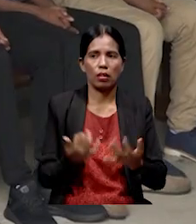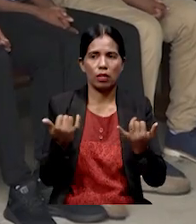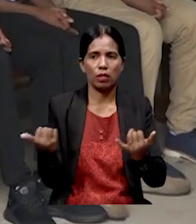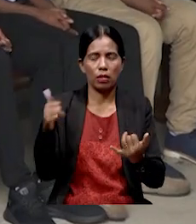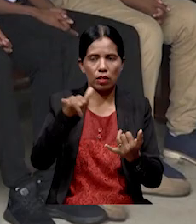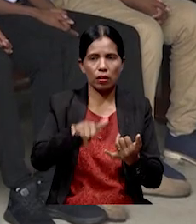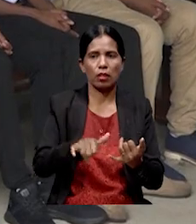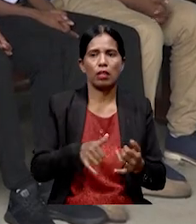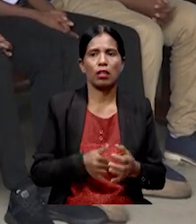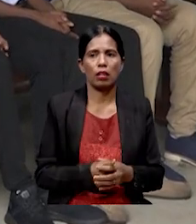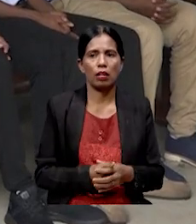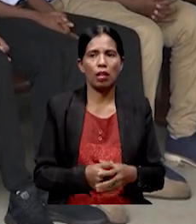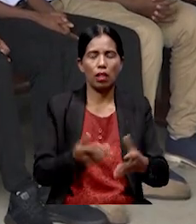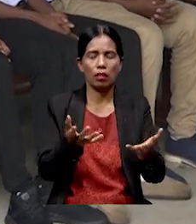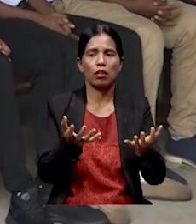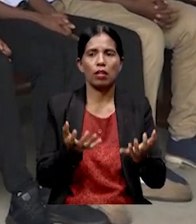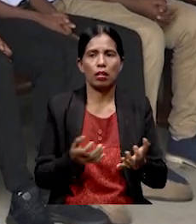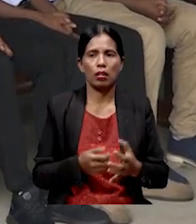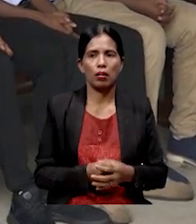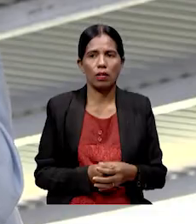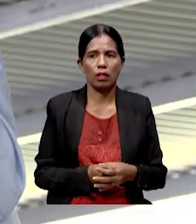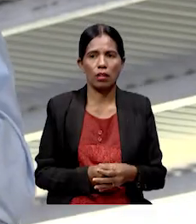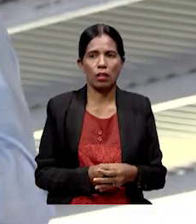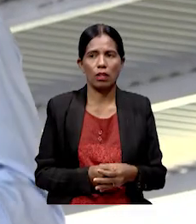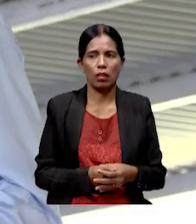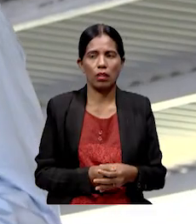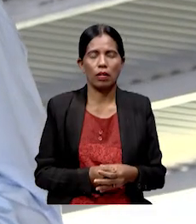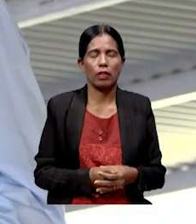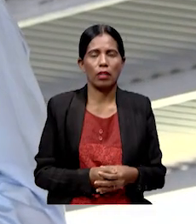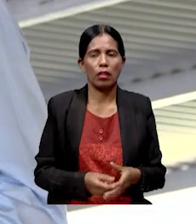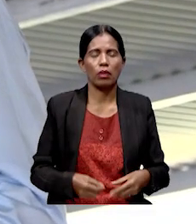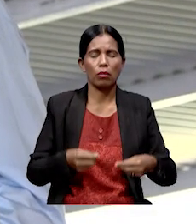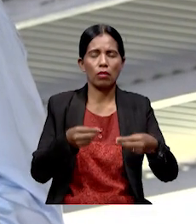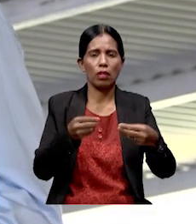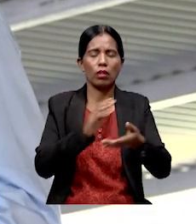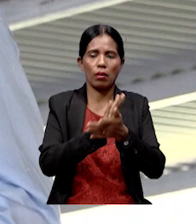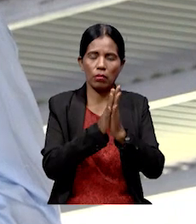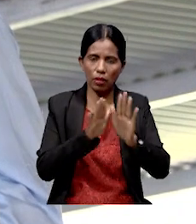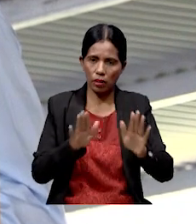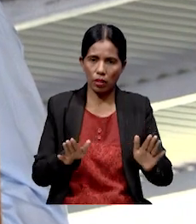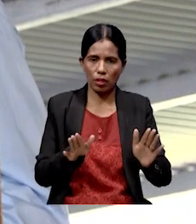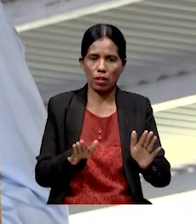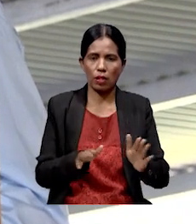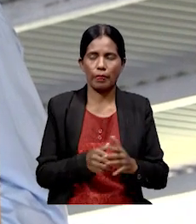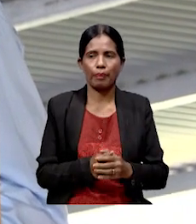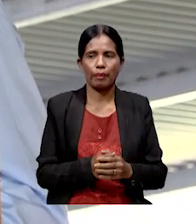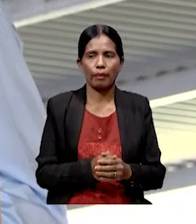nós, aquela é o gesto amizade de ninguém. Mas,